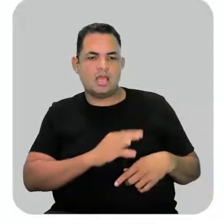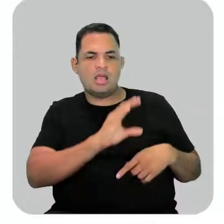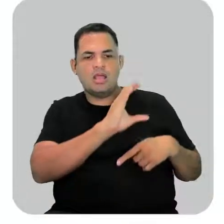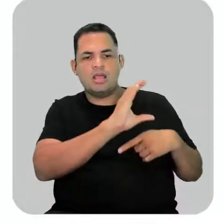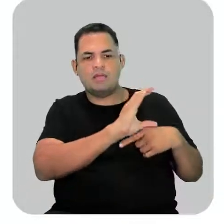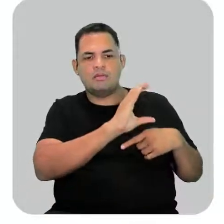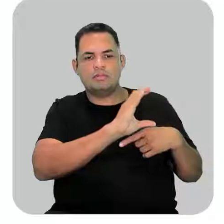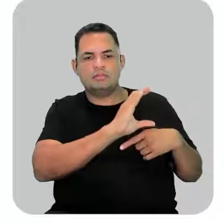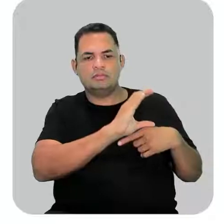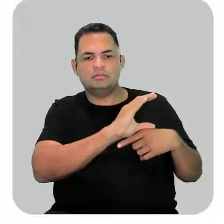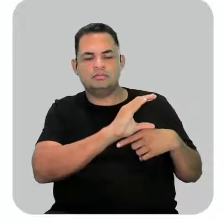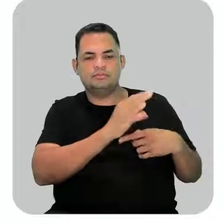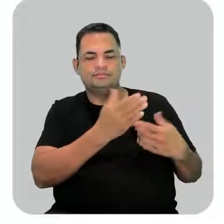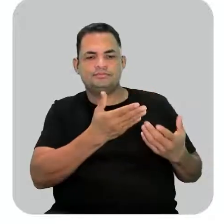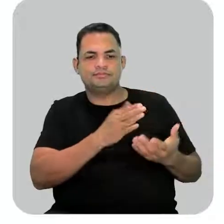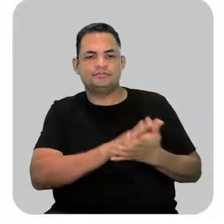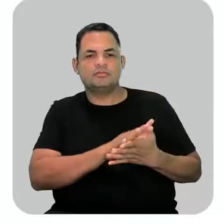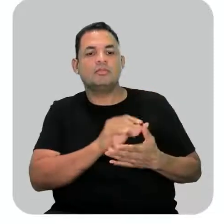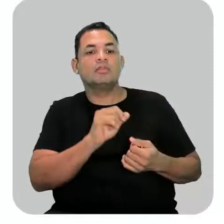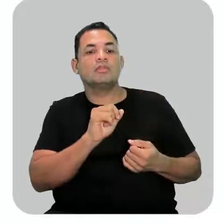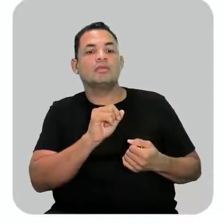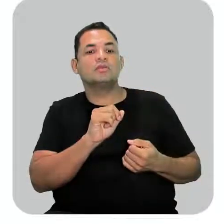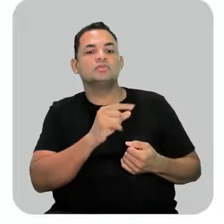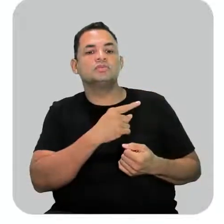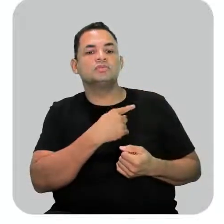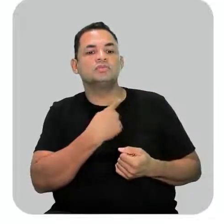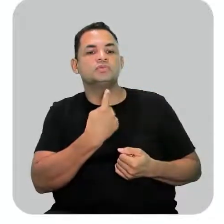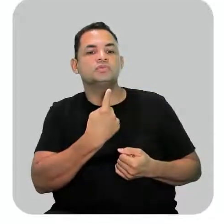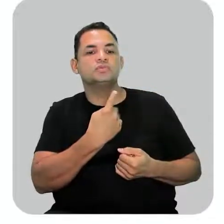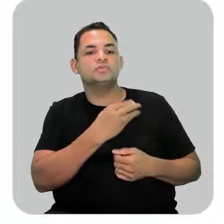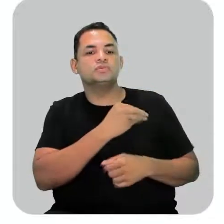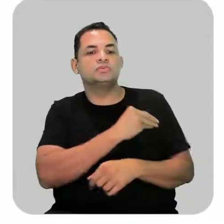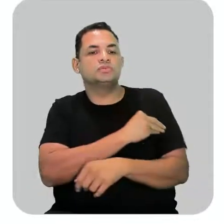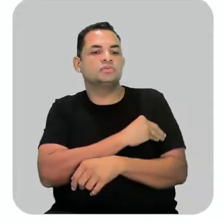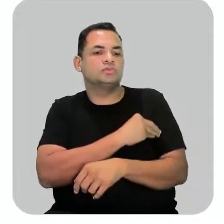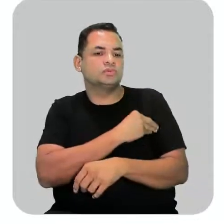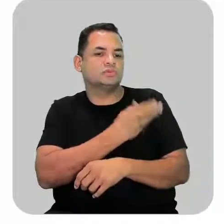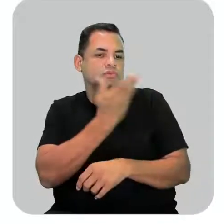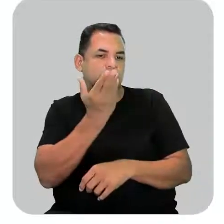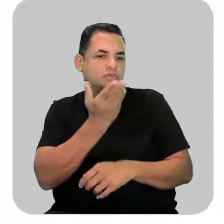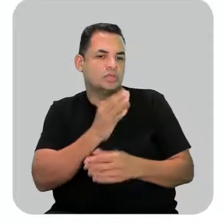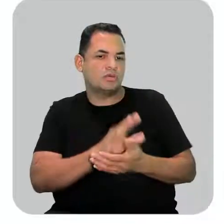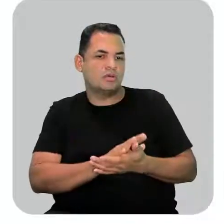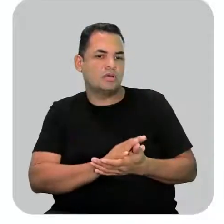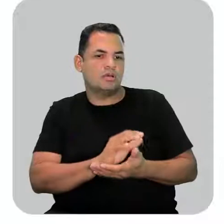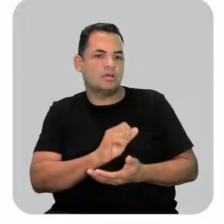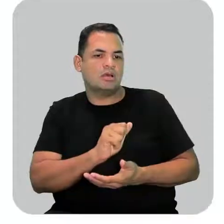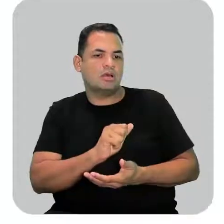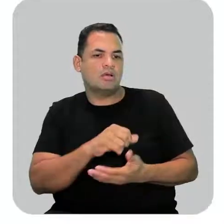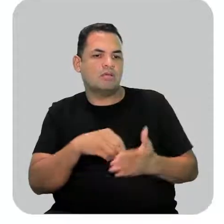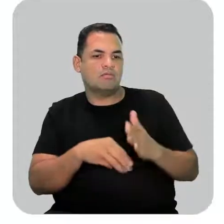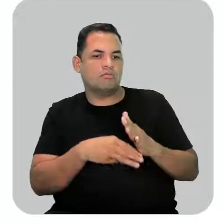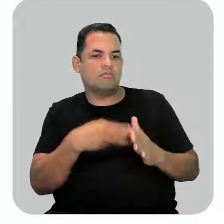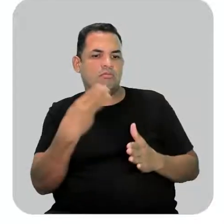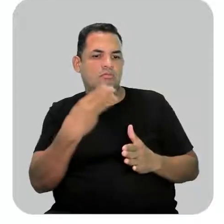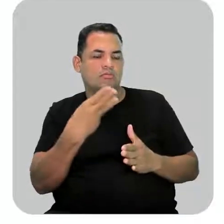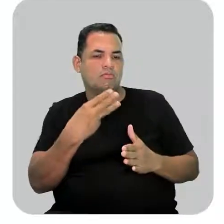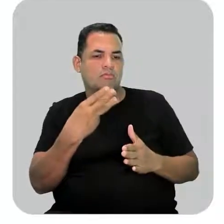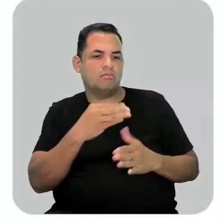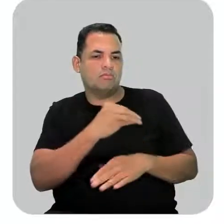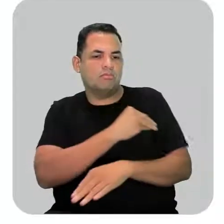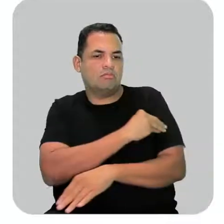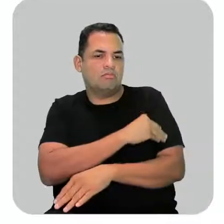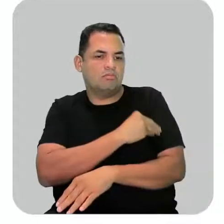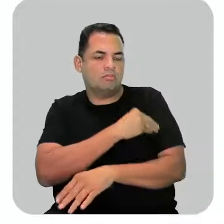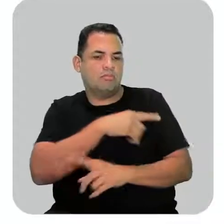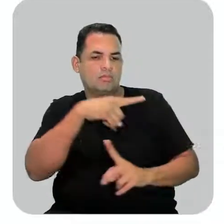carbono terciário. O que faz com que o nosso álcool, todo o nosso álcool, seja um álcool terciário. Então,